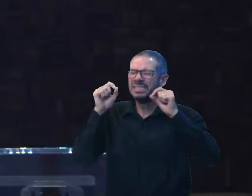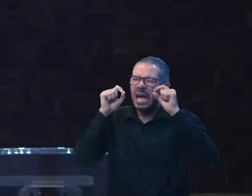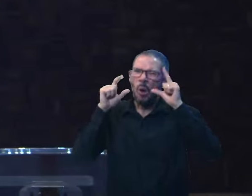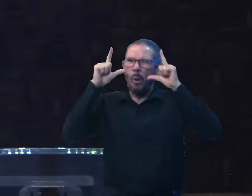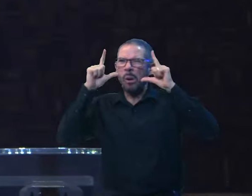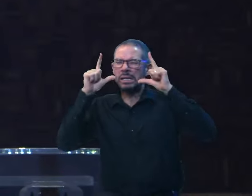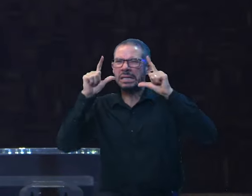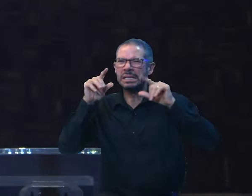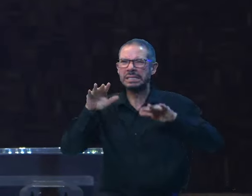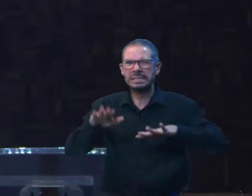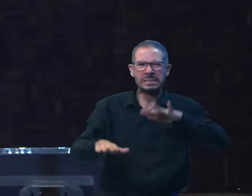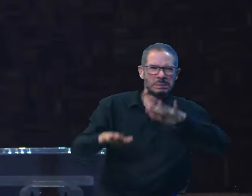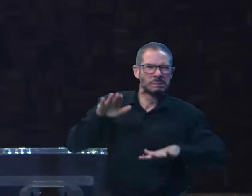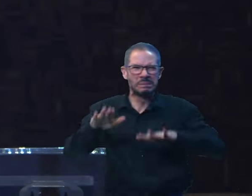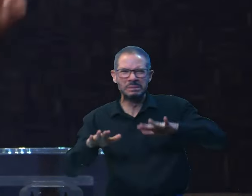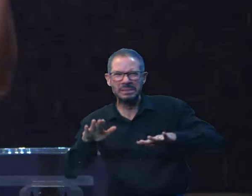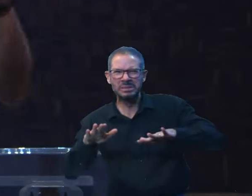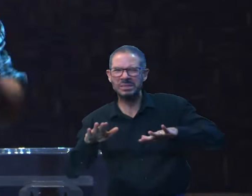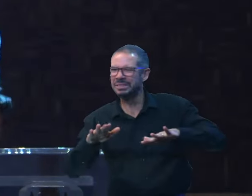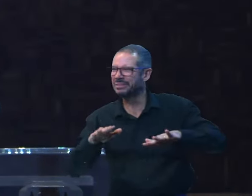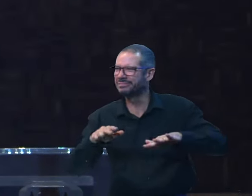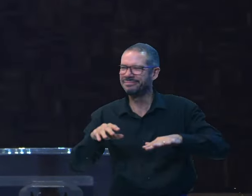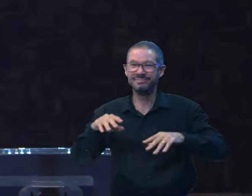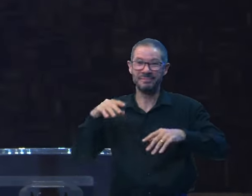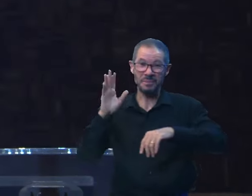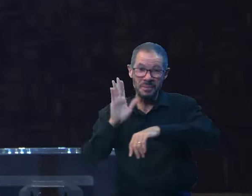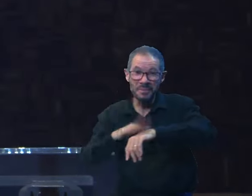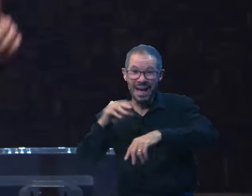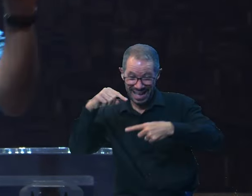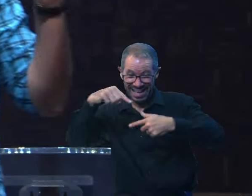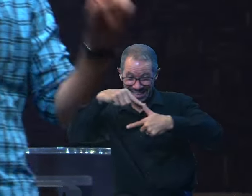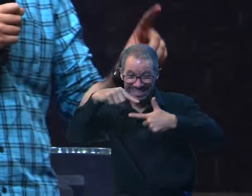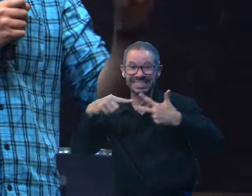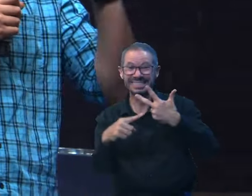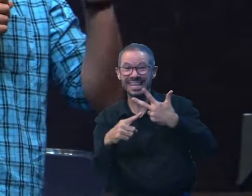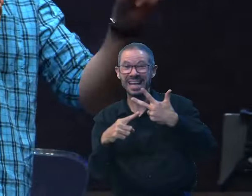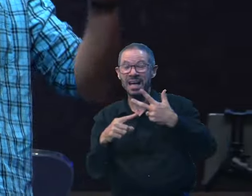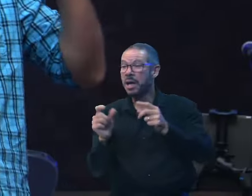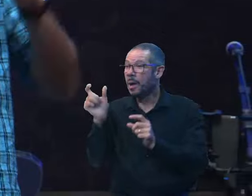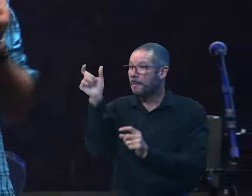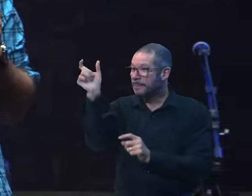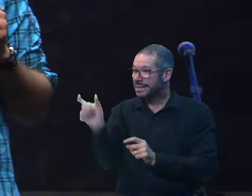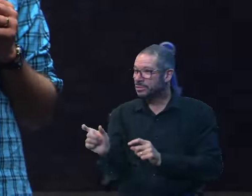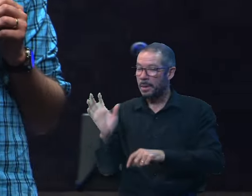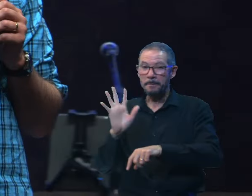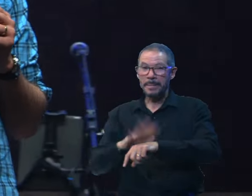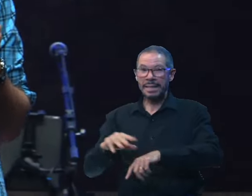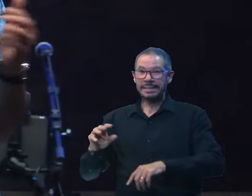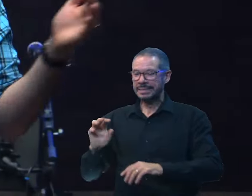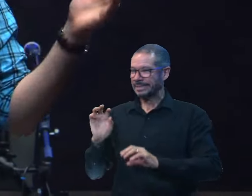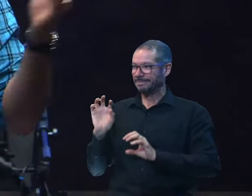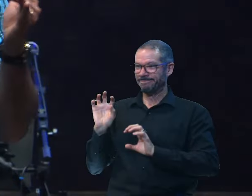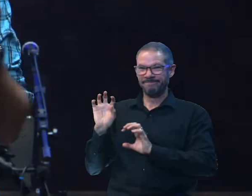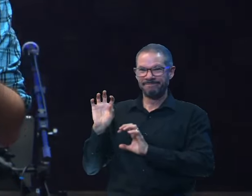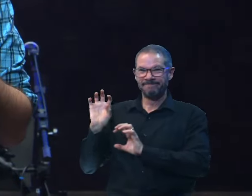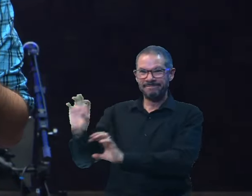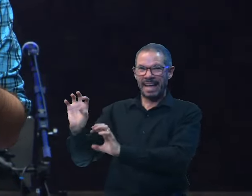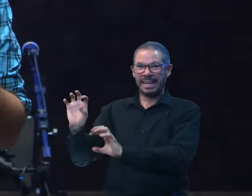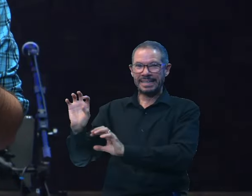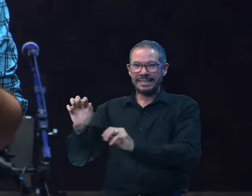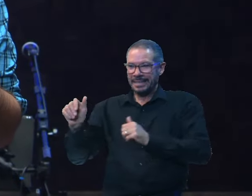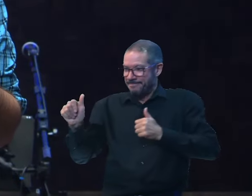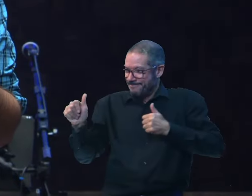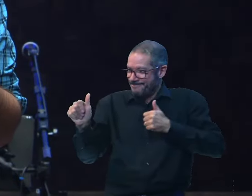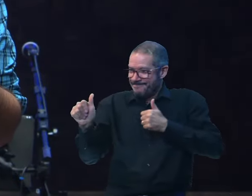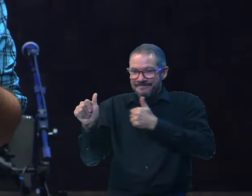menos. E vou dizer mais. Aqueles que mais se ferem nessa história são aqueles que estão mais